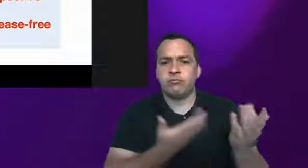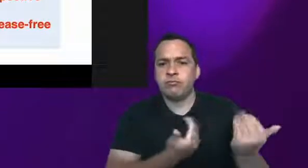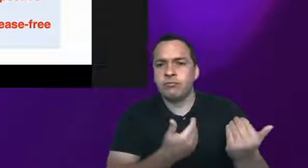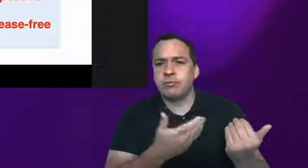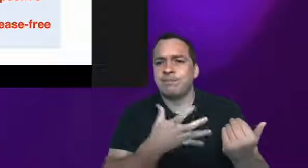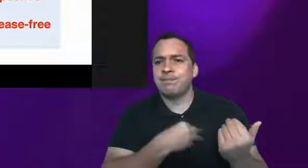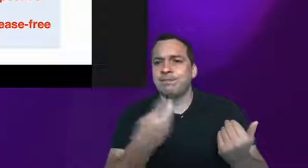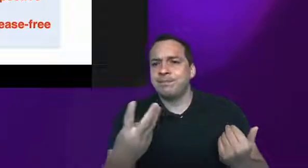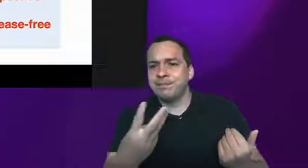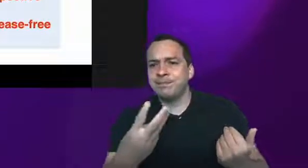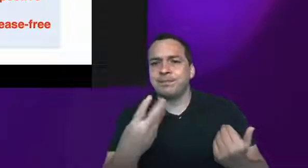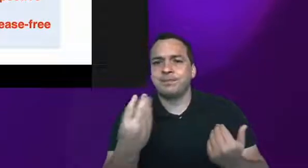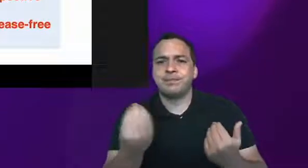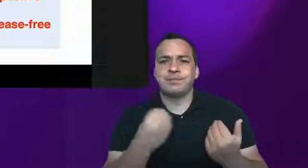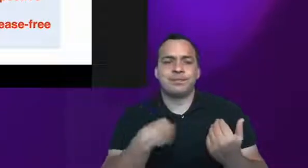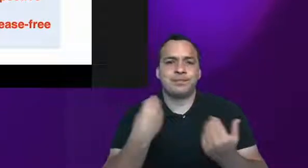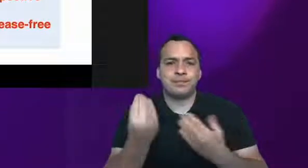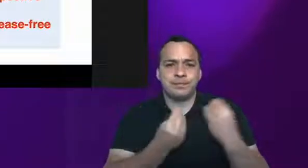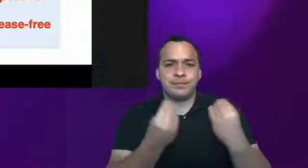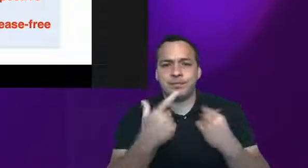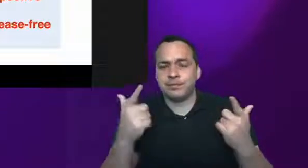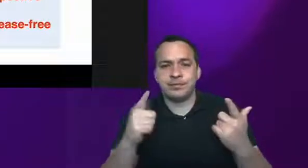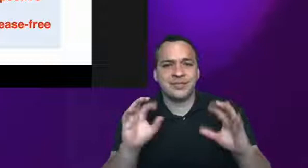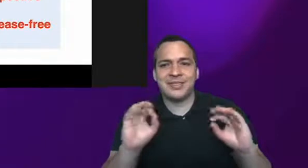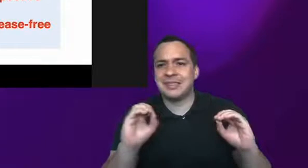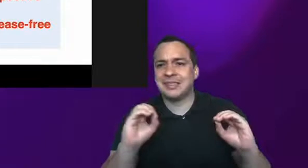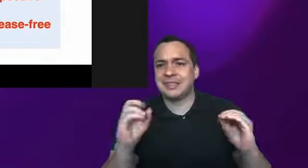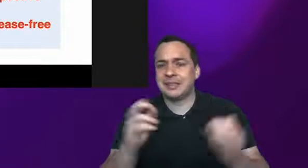filhos que não tem hipótese